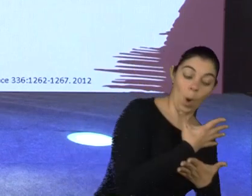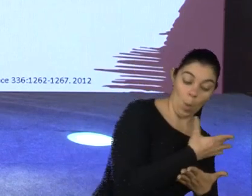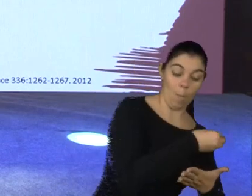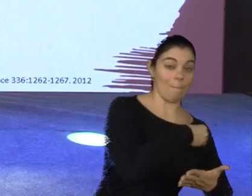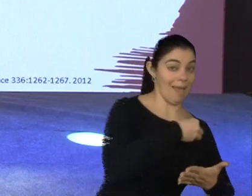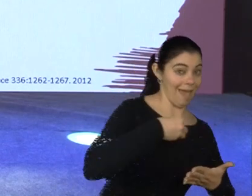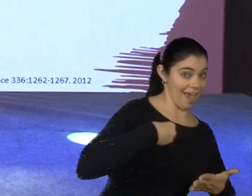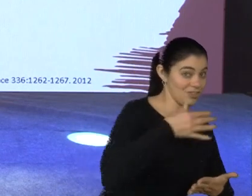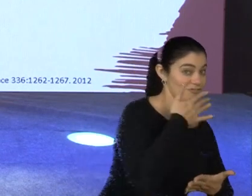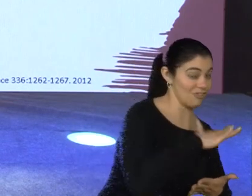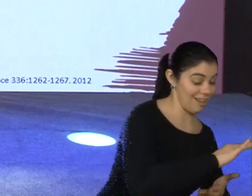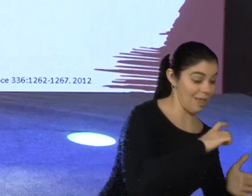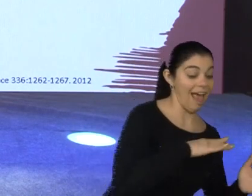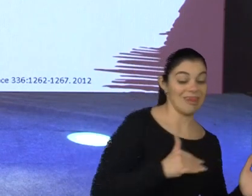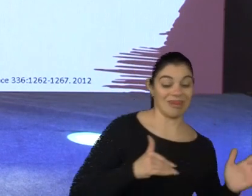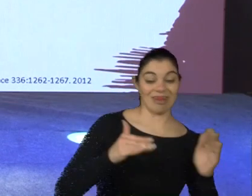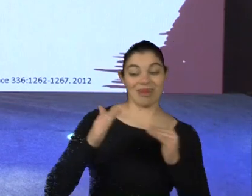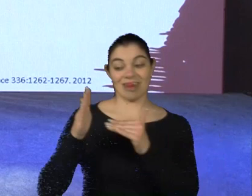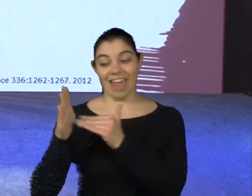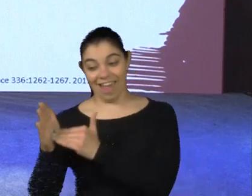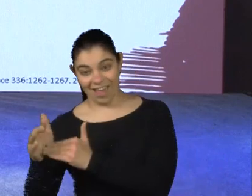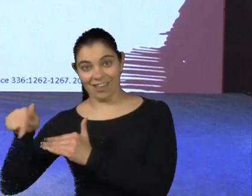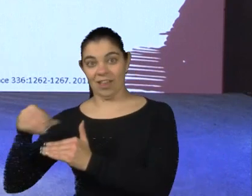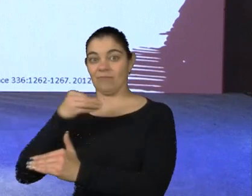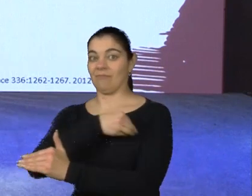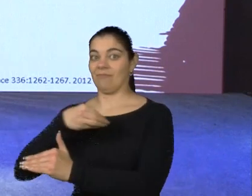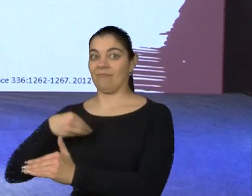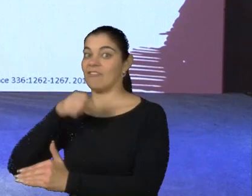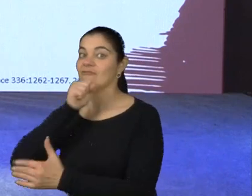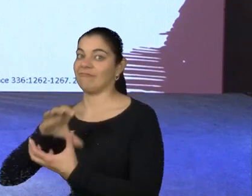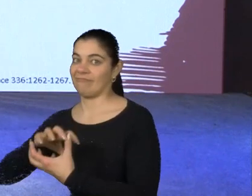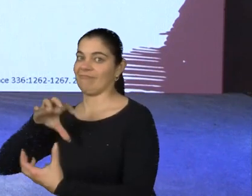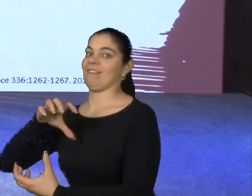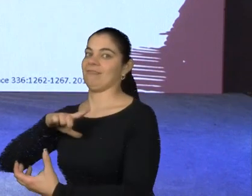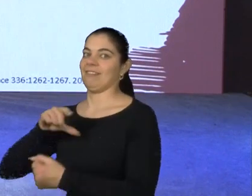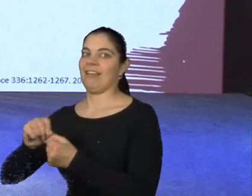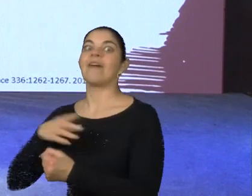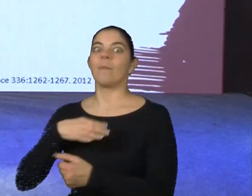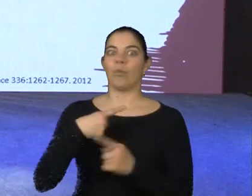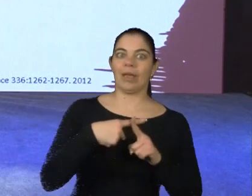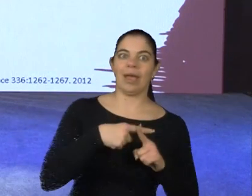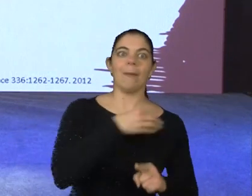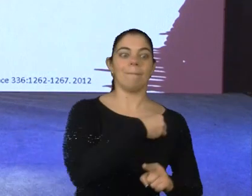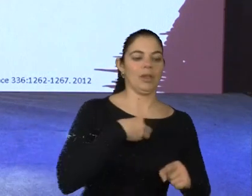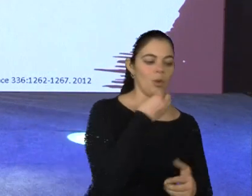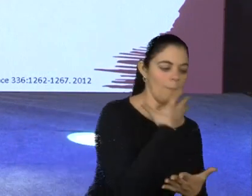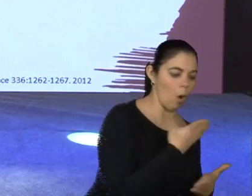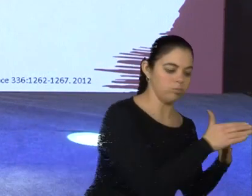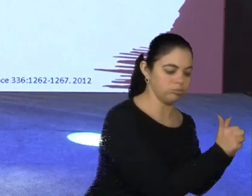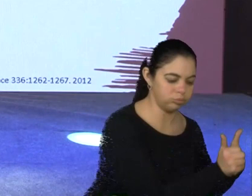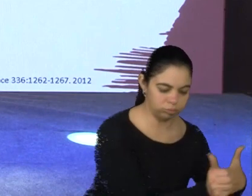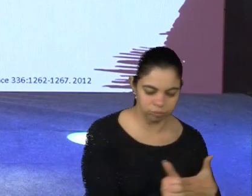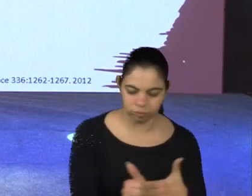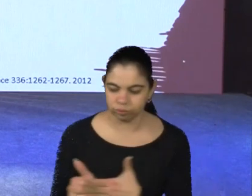chegar numa boa geriatria. Então, eu estou nascendo com qualidade. Então,